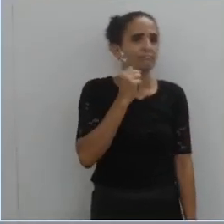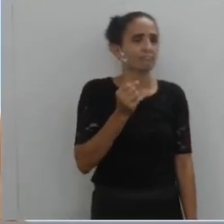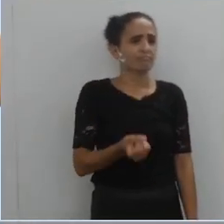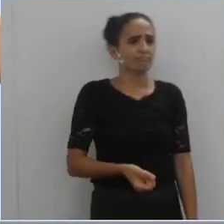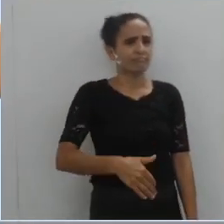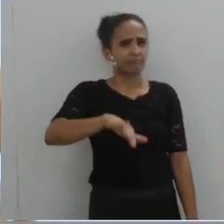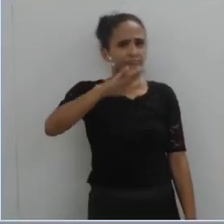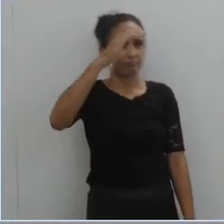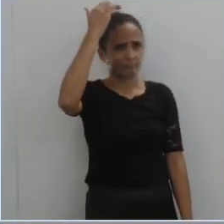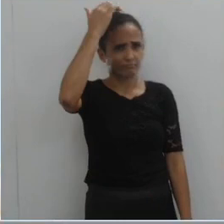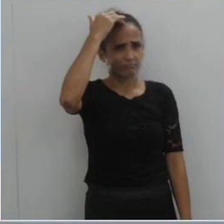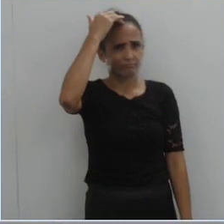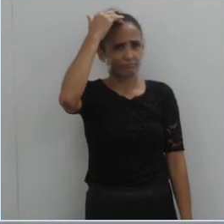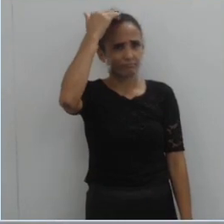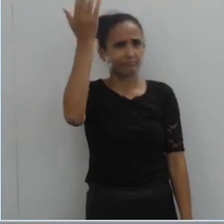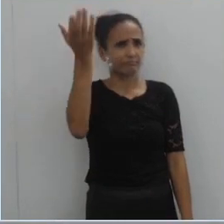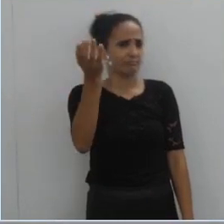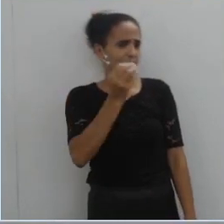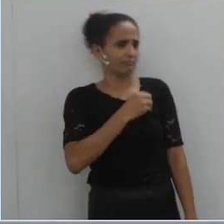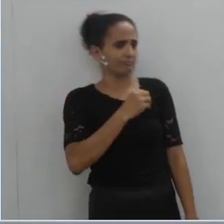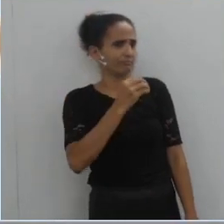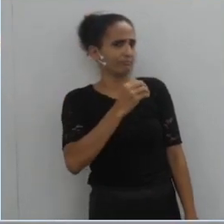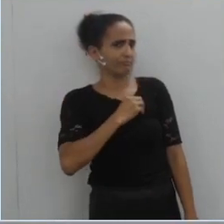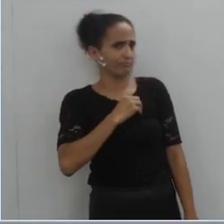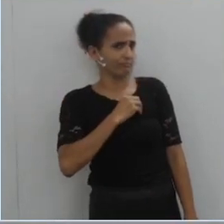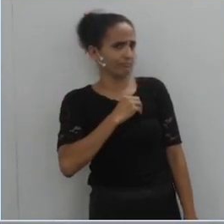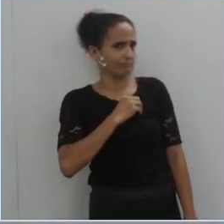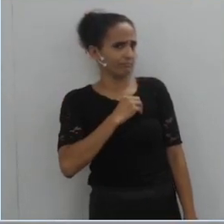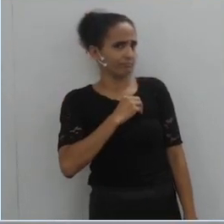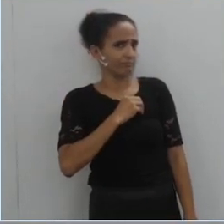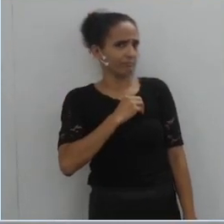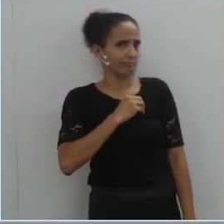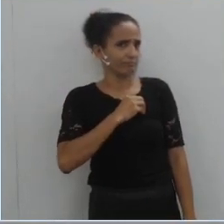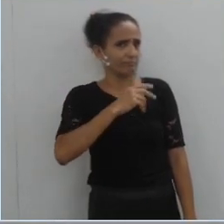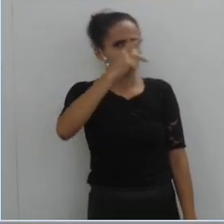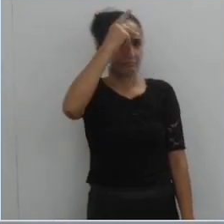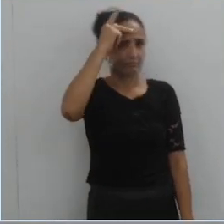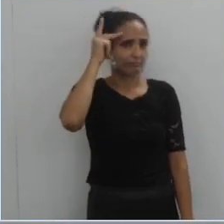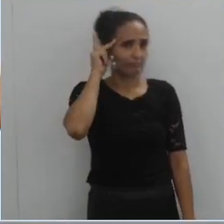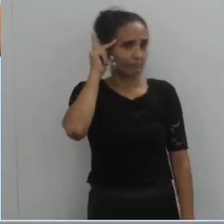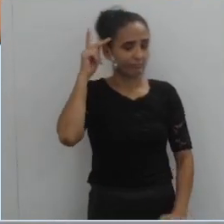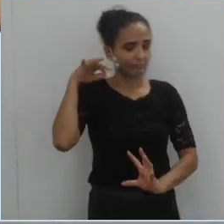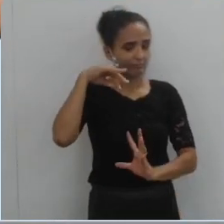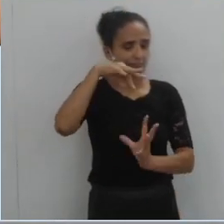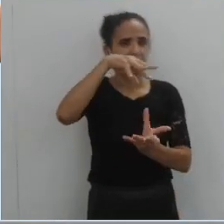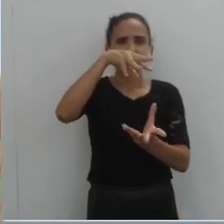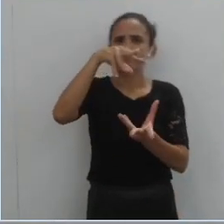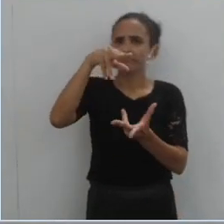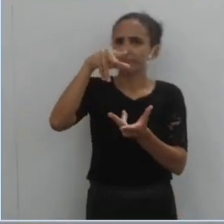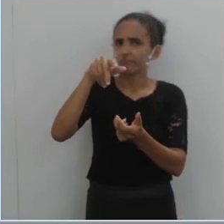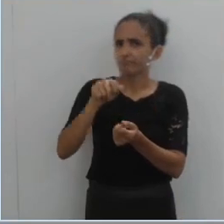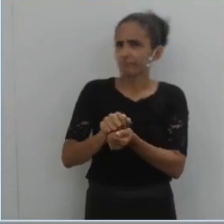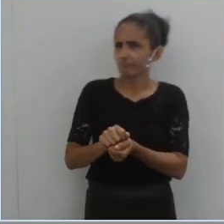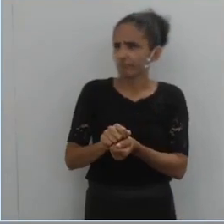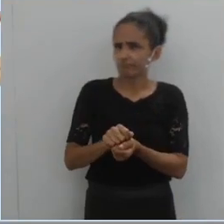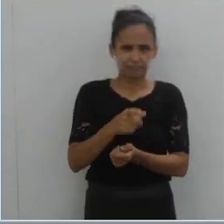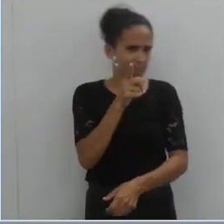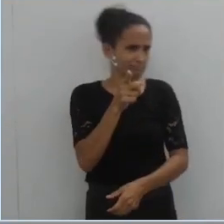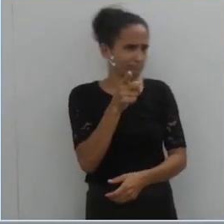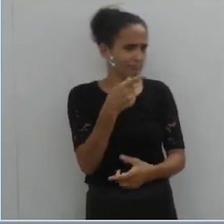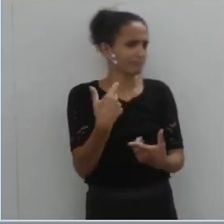do grande pecado da humanidade. Aí vê só, né? Você vai dizer, mas o que é que tem a ver uma coisa com a outra?